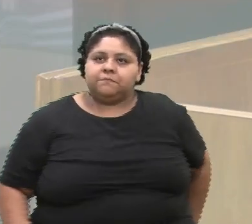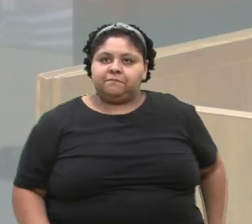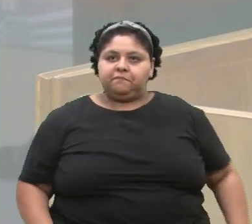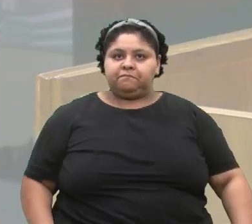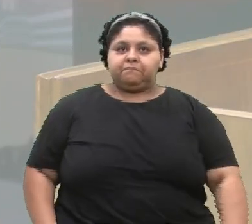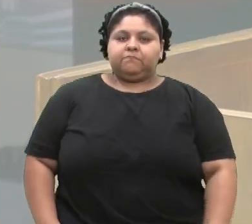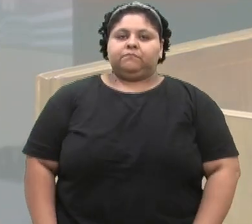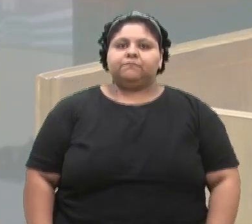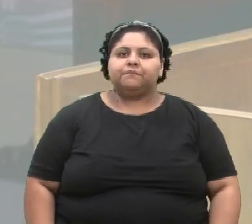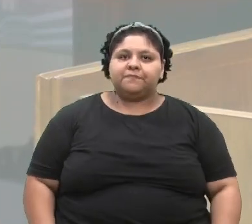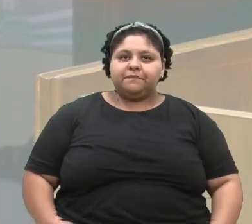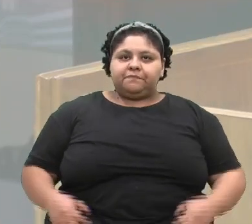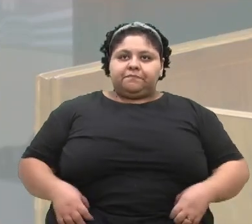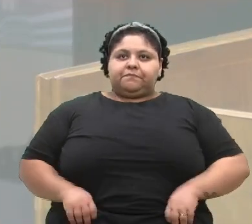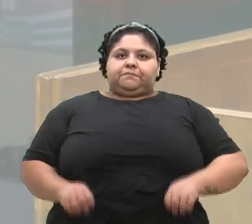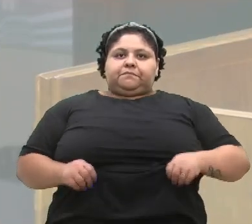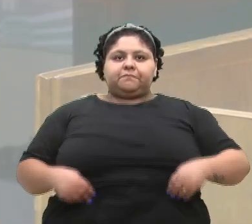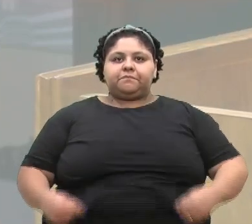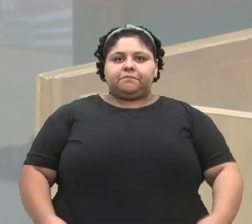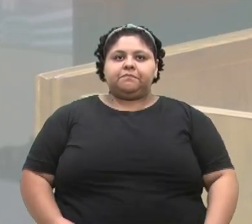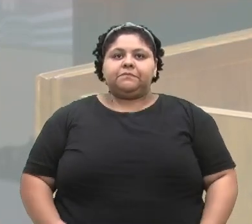enfim,